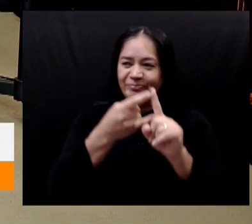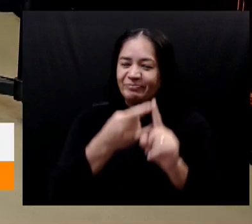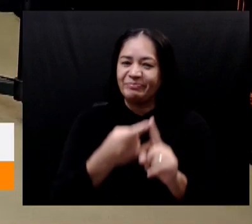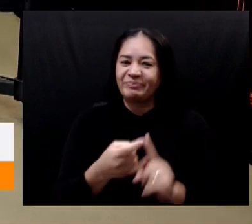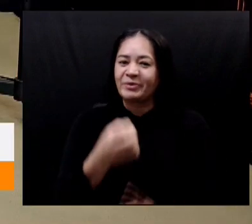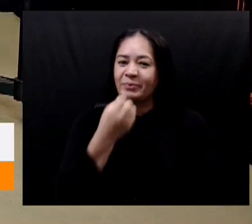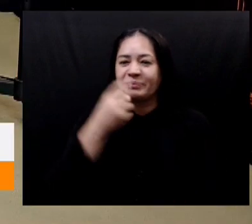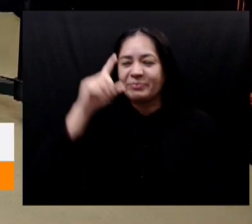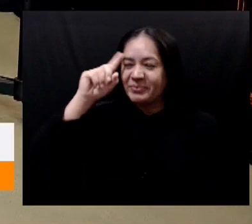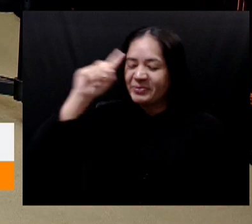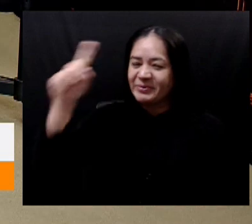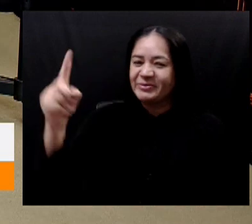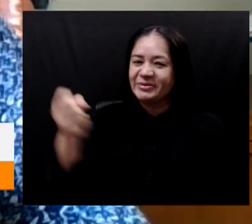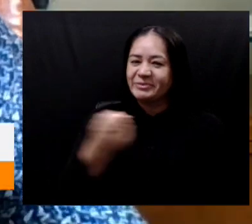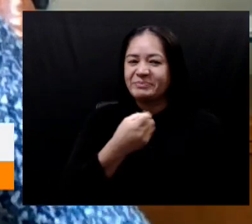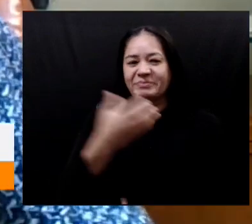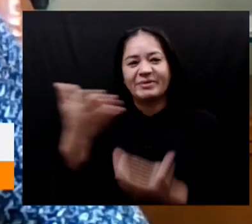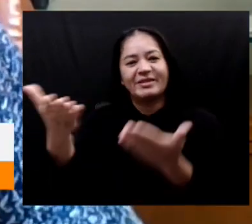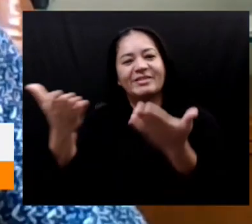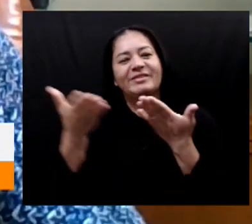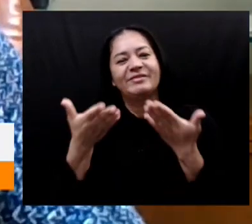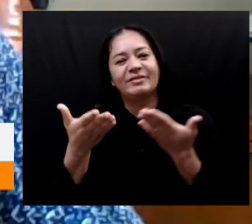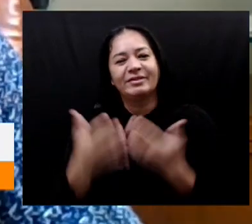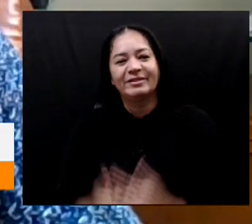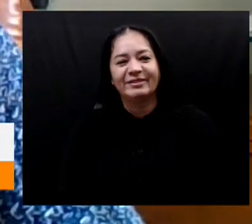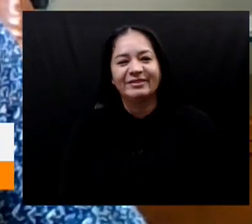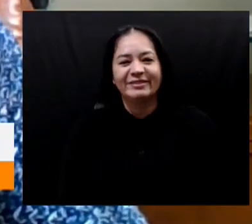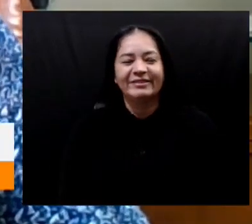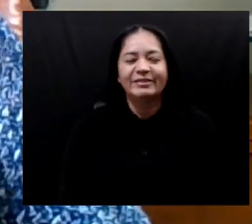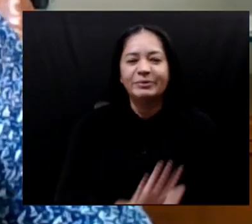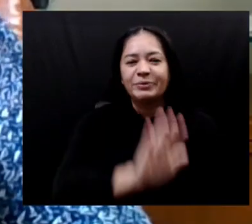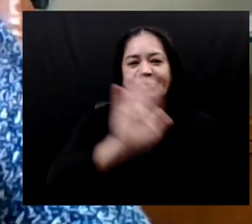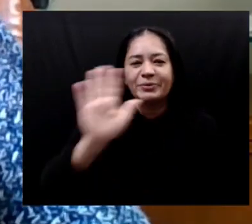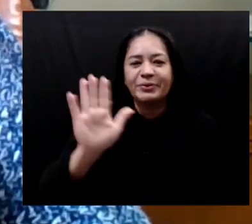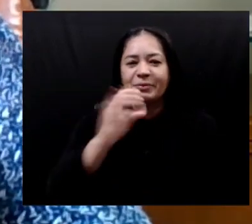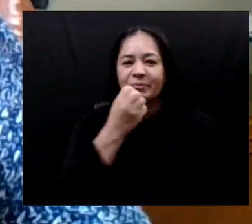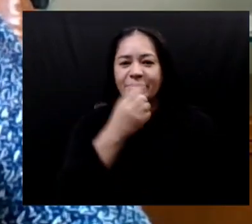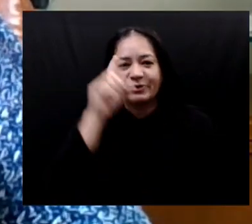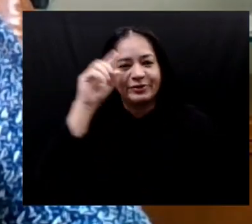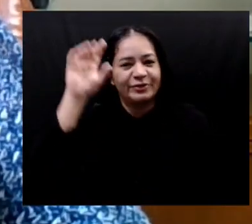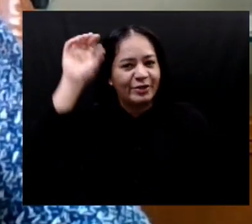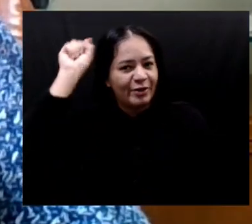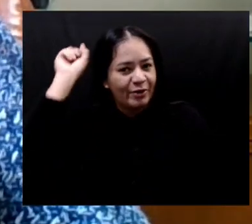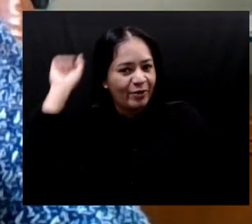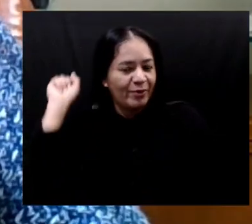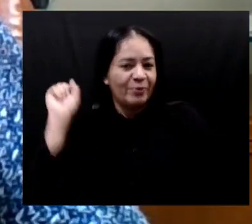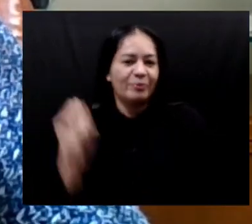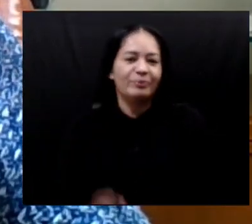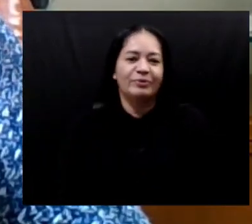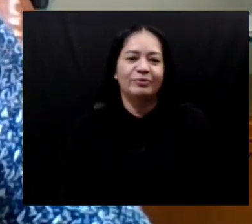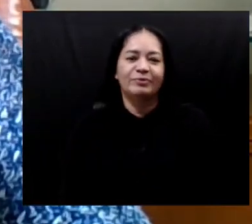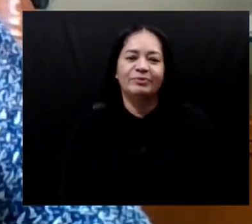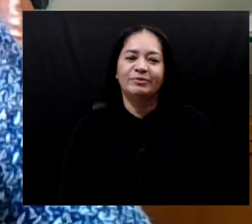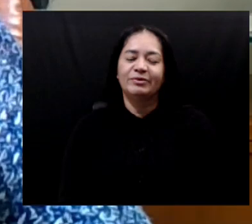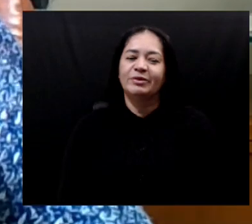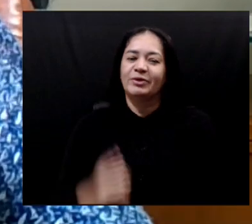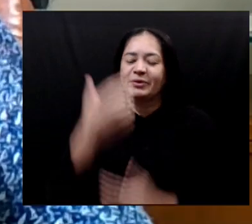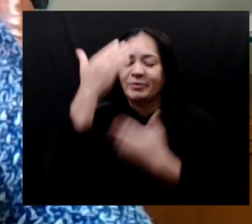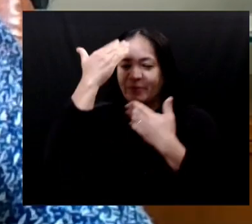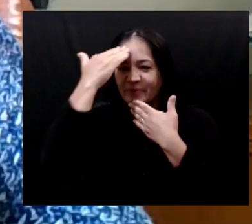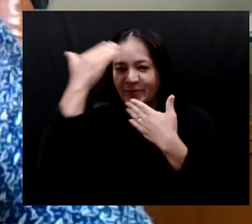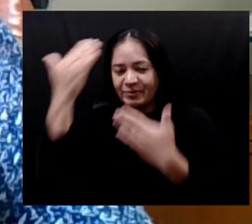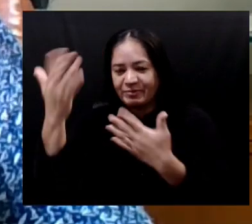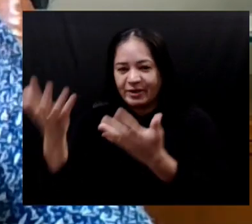seja bem-vinda. Oi, bom dia, Rúbia, Valéria, obrigada pelo convite. Bom dia a todos os